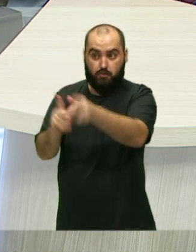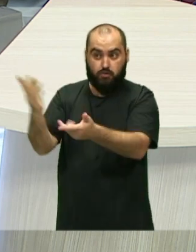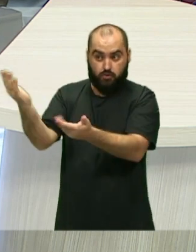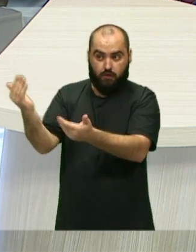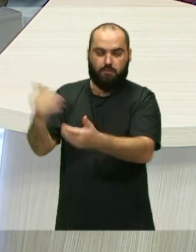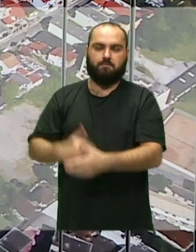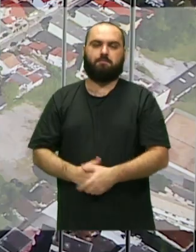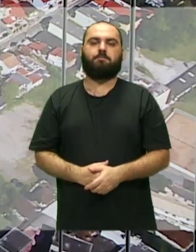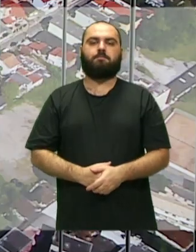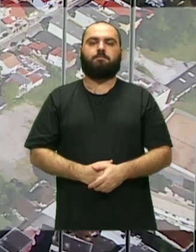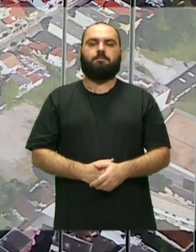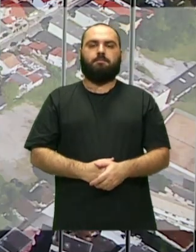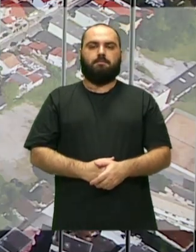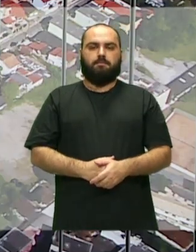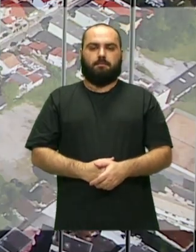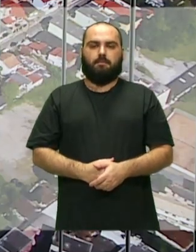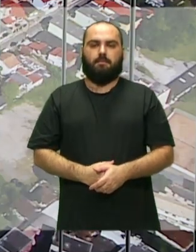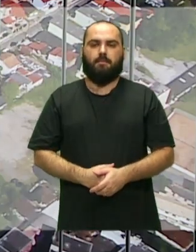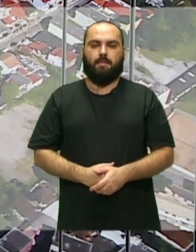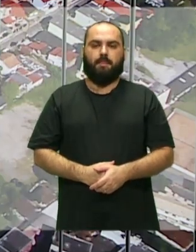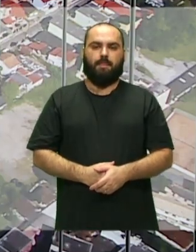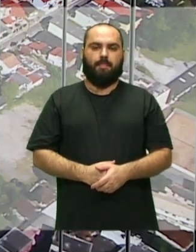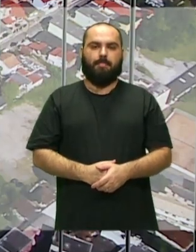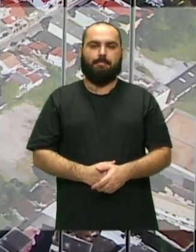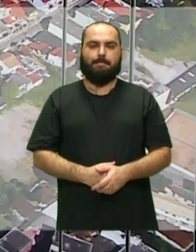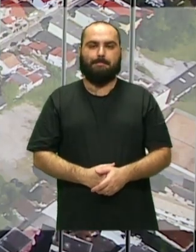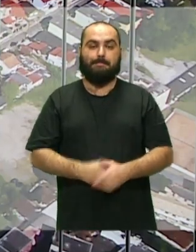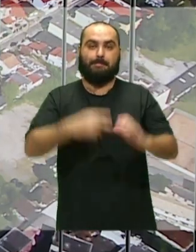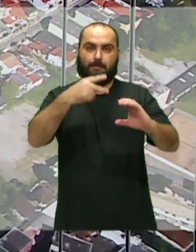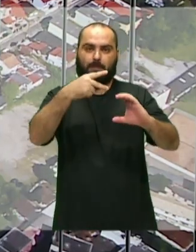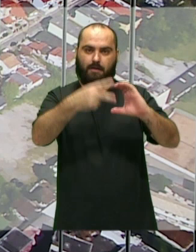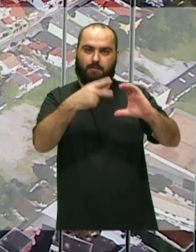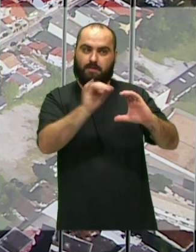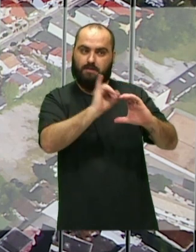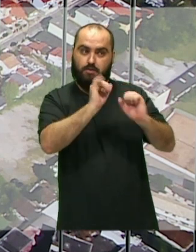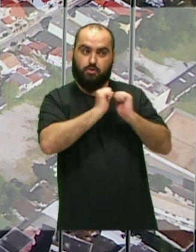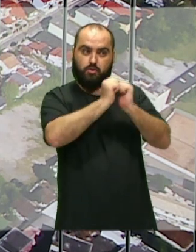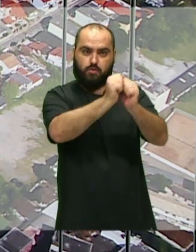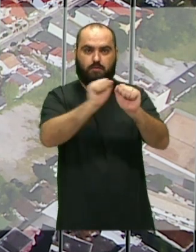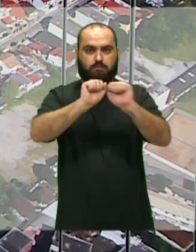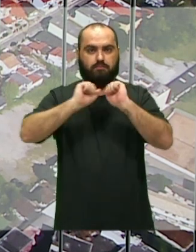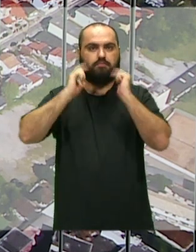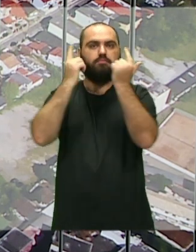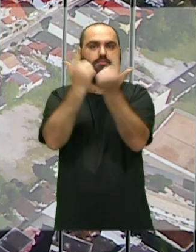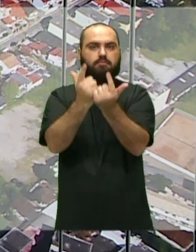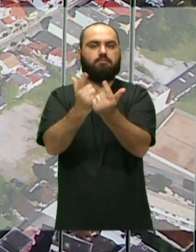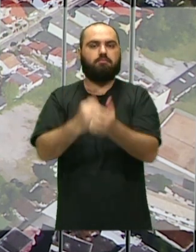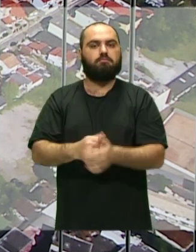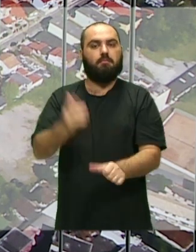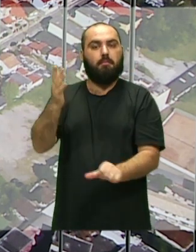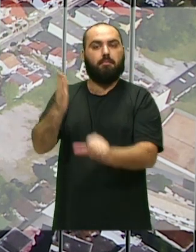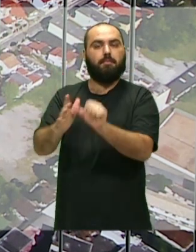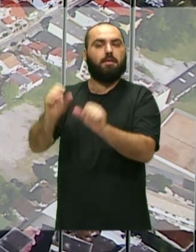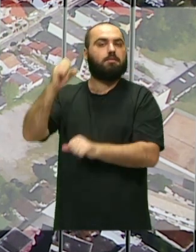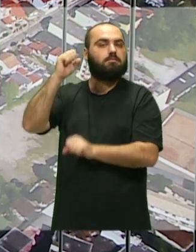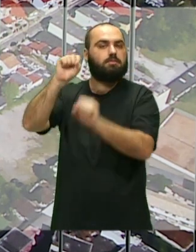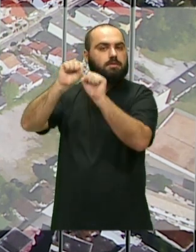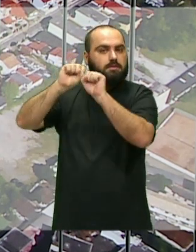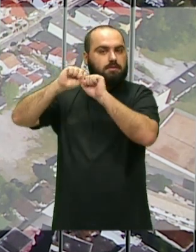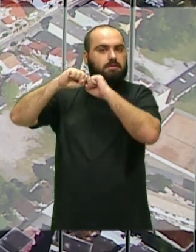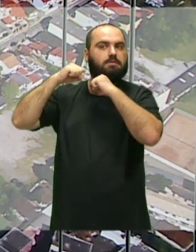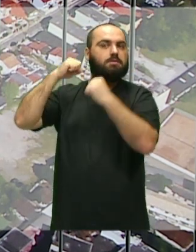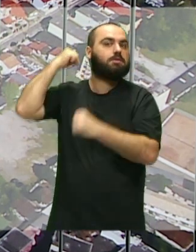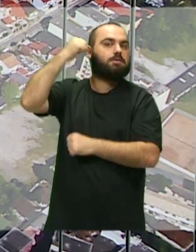jovem e a Câmara de Itajaí juntamente com essa mulher Legislativa promoveu o primeiro seminário de